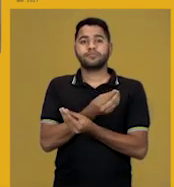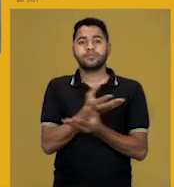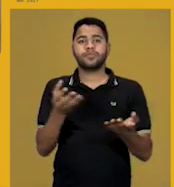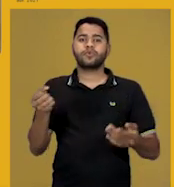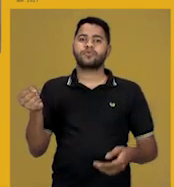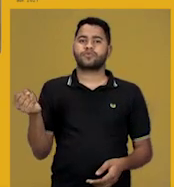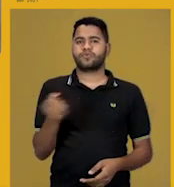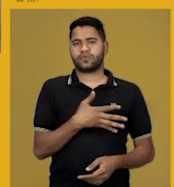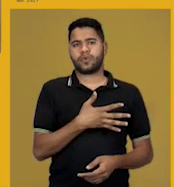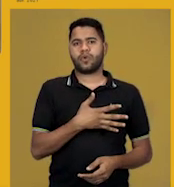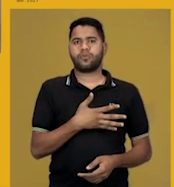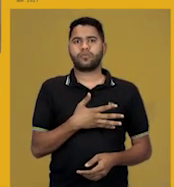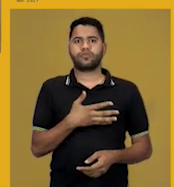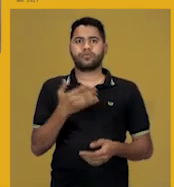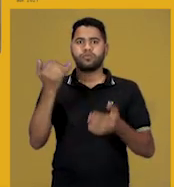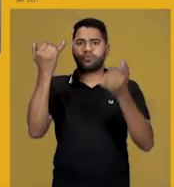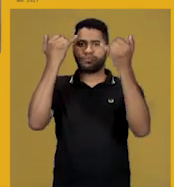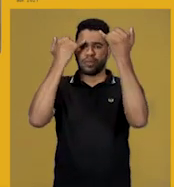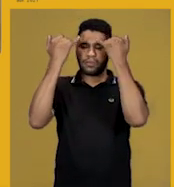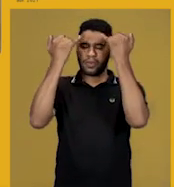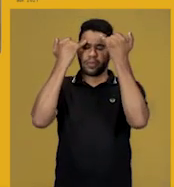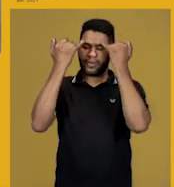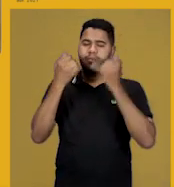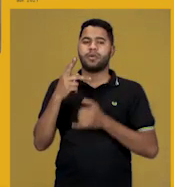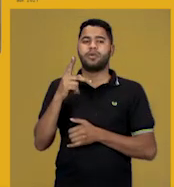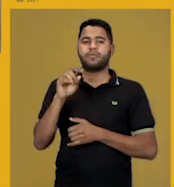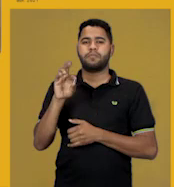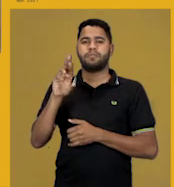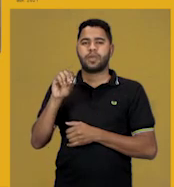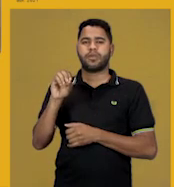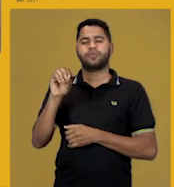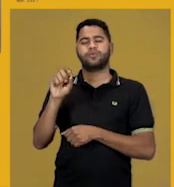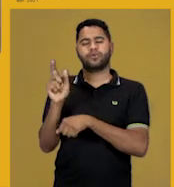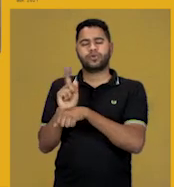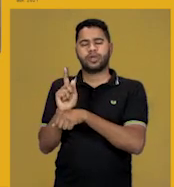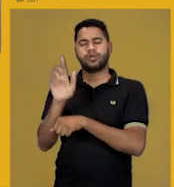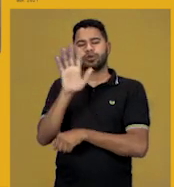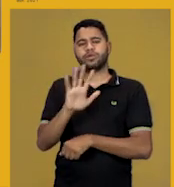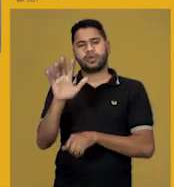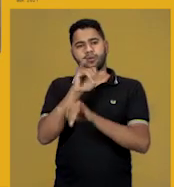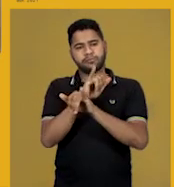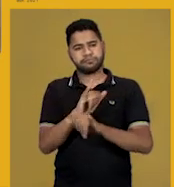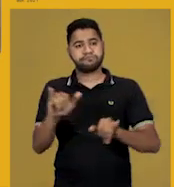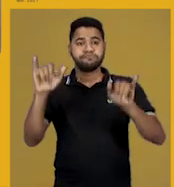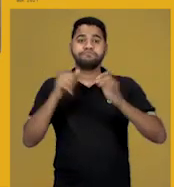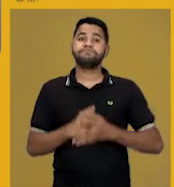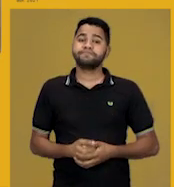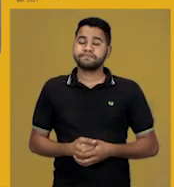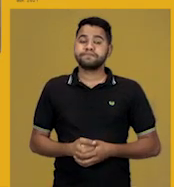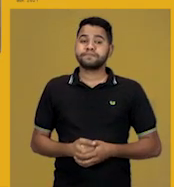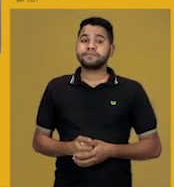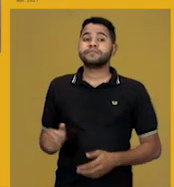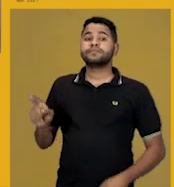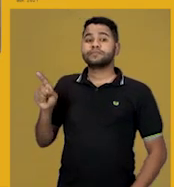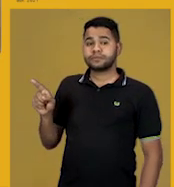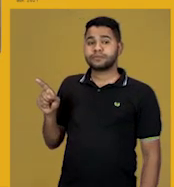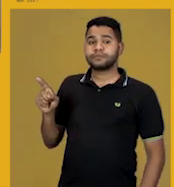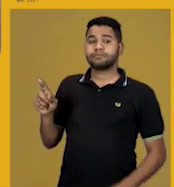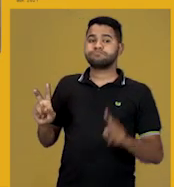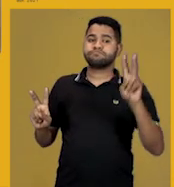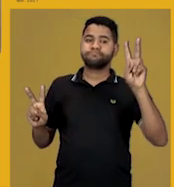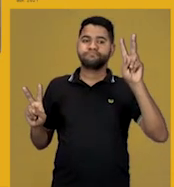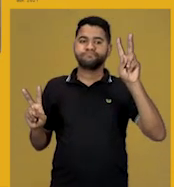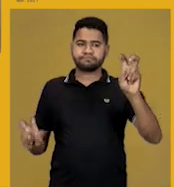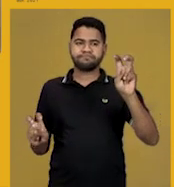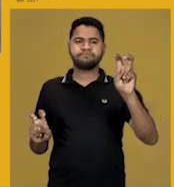novos insights, comenta Pedro Palhares, gerente geral do MoveIt no Brasil. Gente, aqui essa fala dele